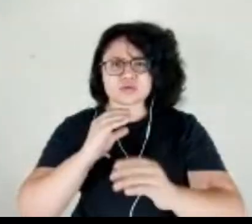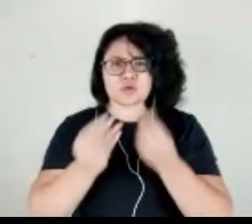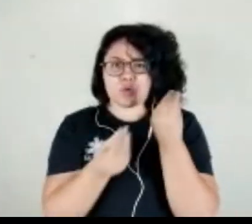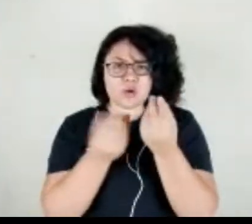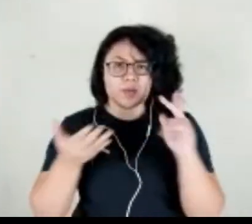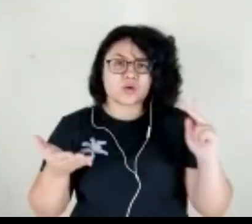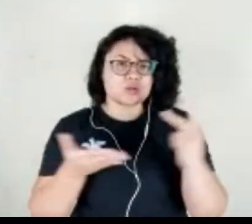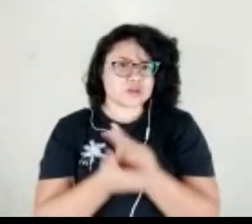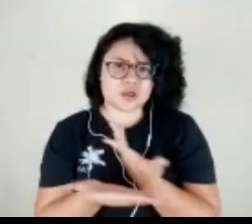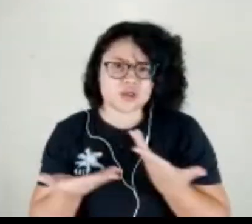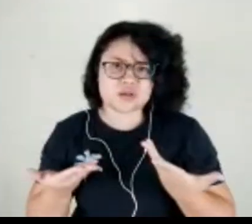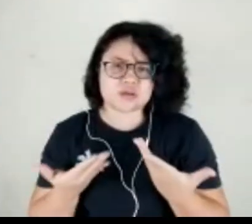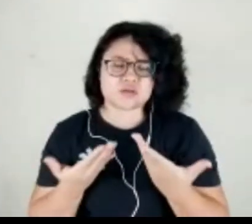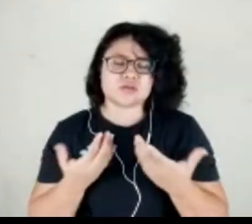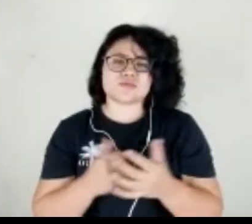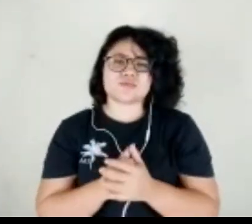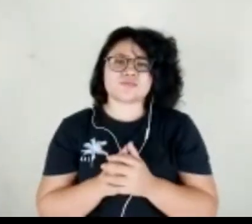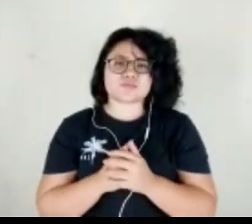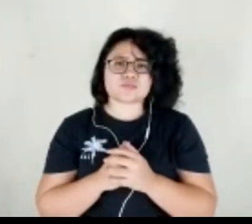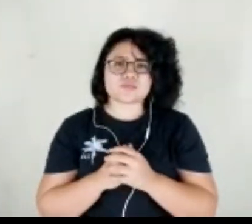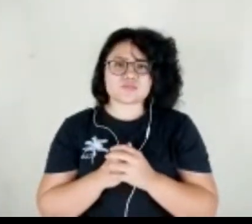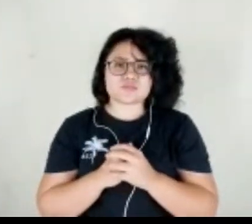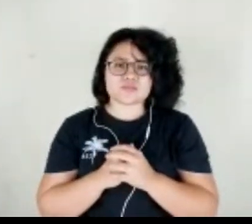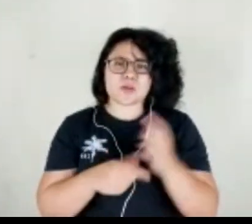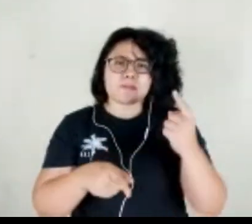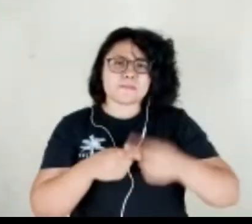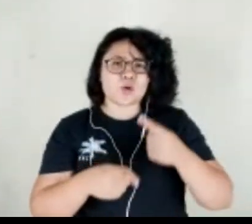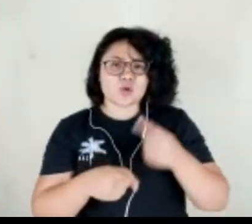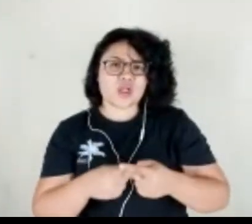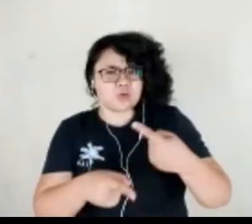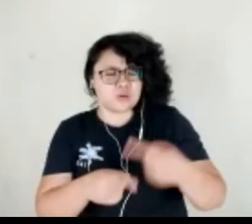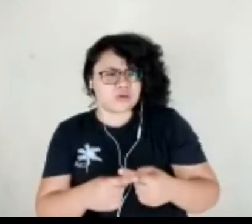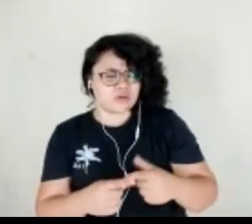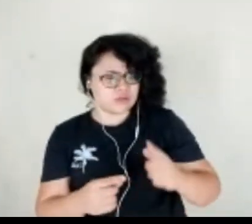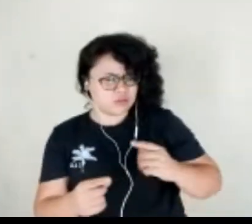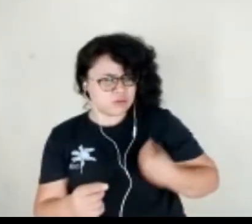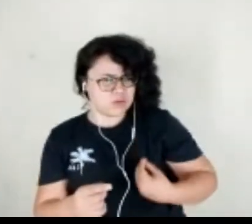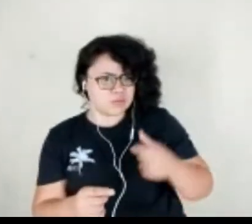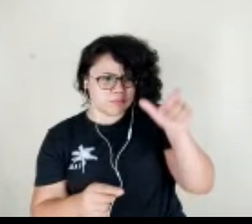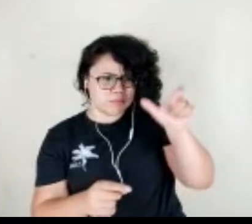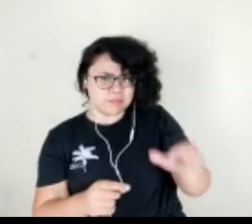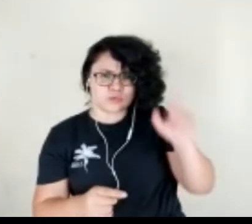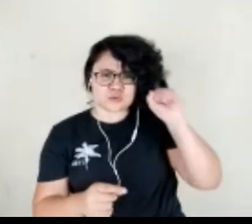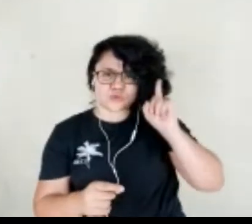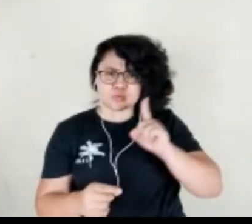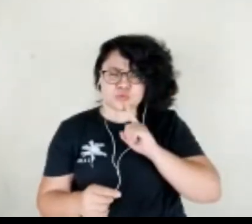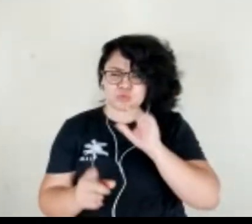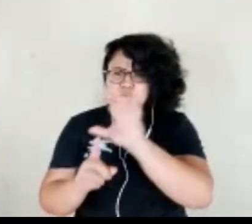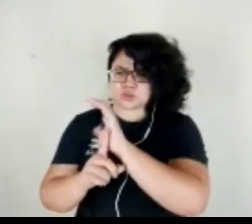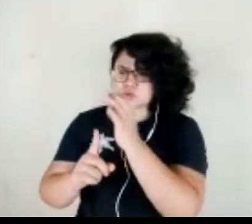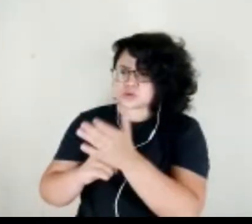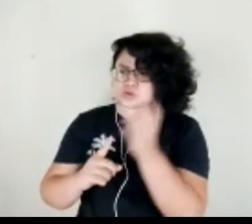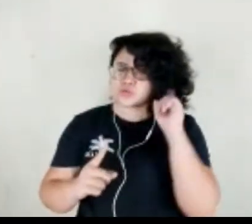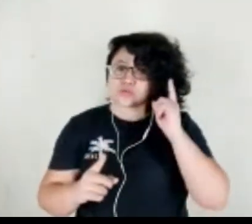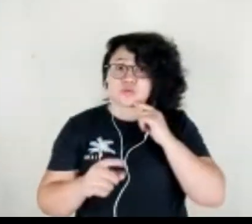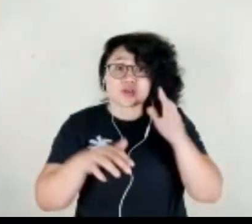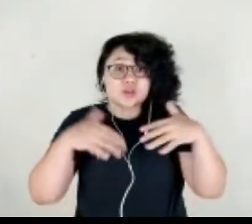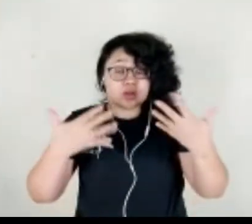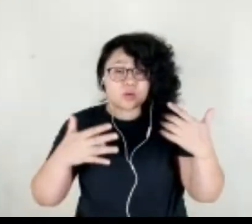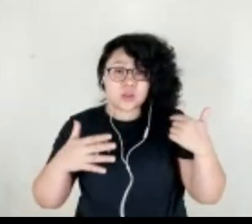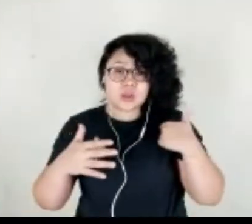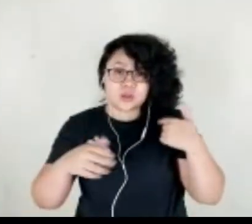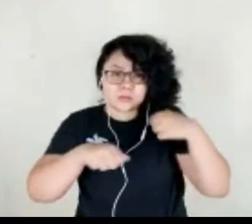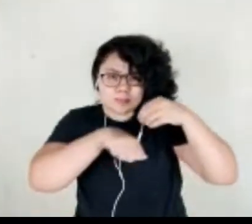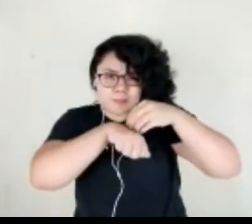dá, por que a pessoa surda, a comunidade surda. Então eu vim aqui basicamente